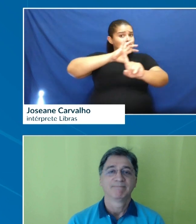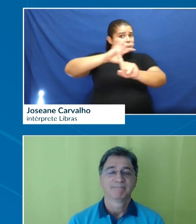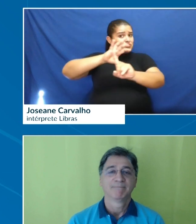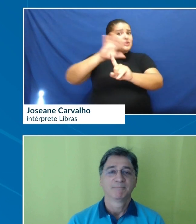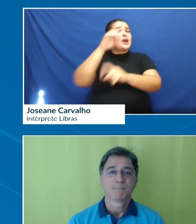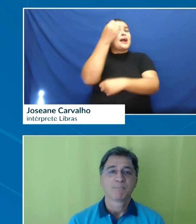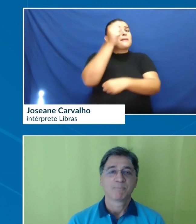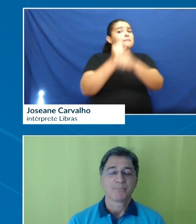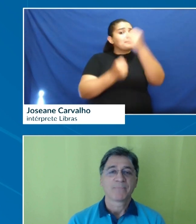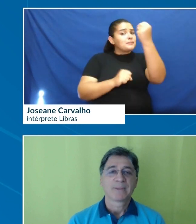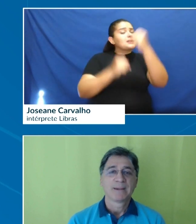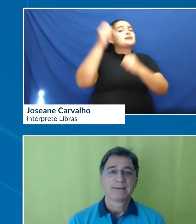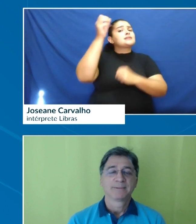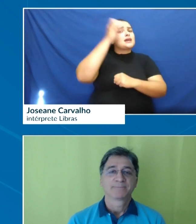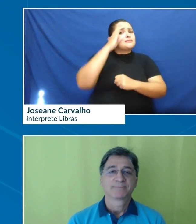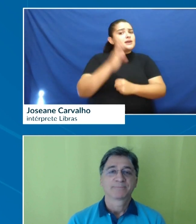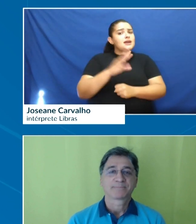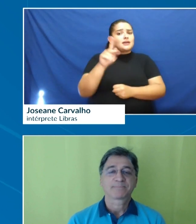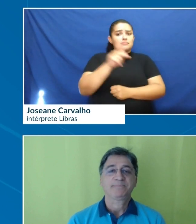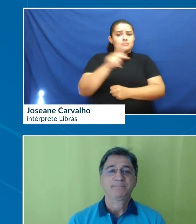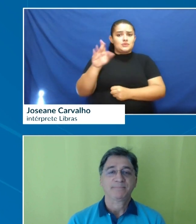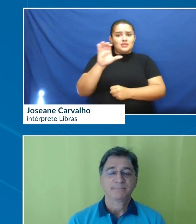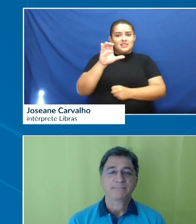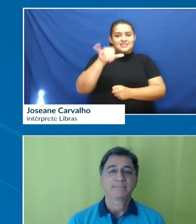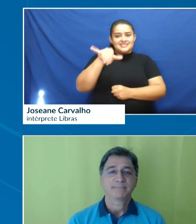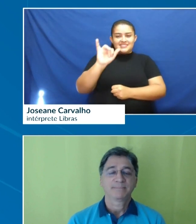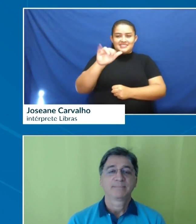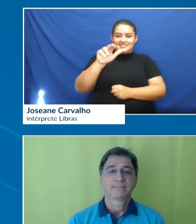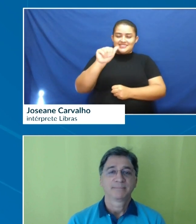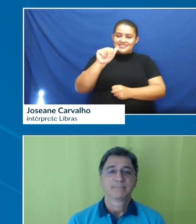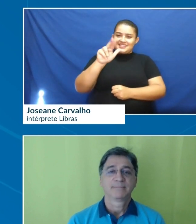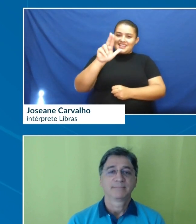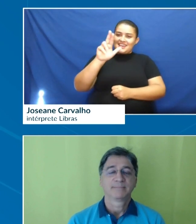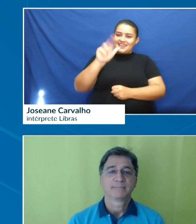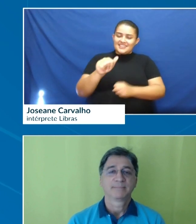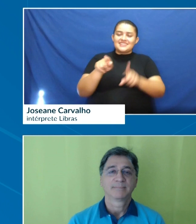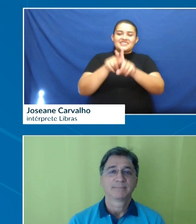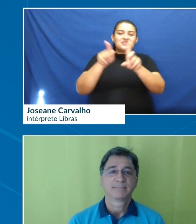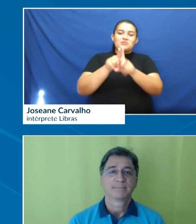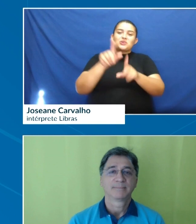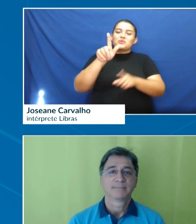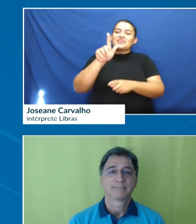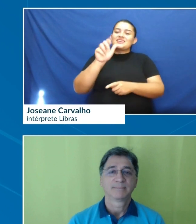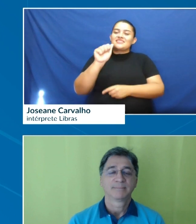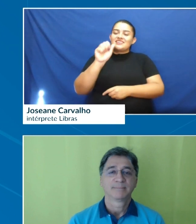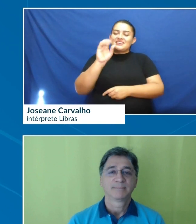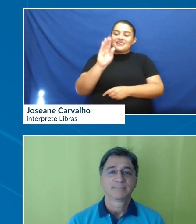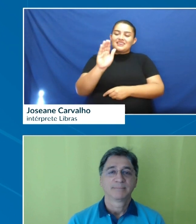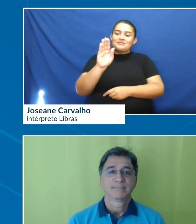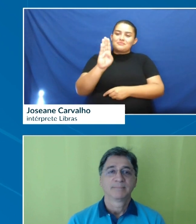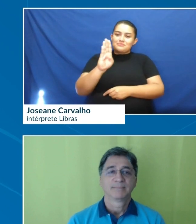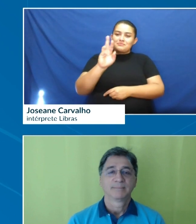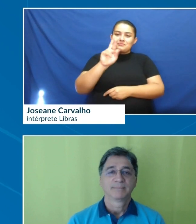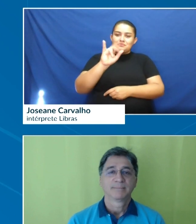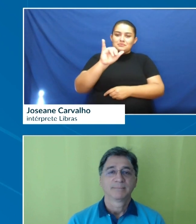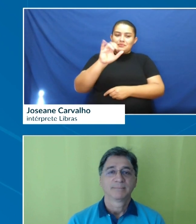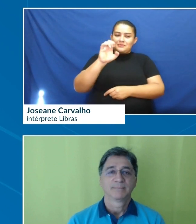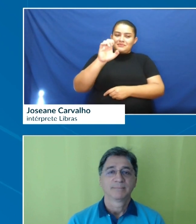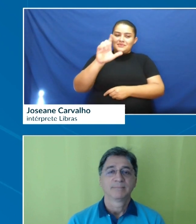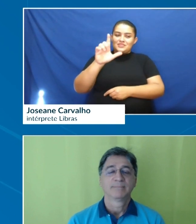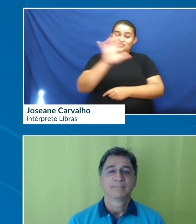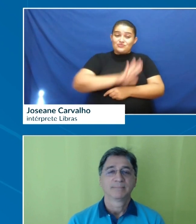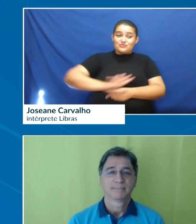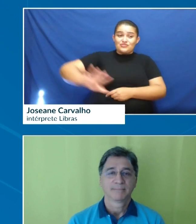né? A professora Sinara e o Gabriel trouxeram informações aí de que, no geral, boas